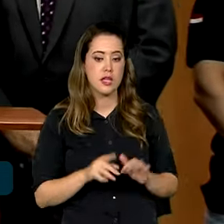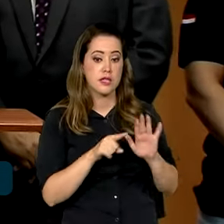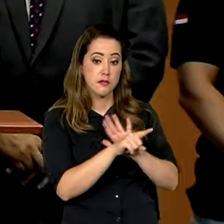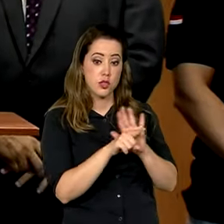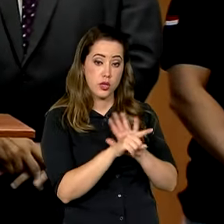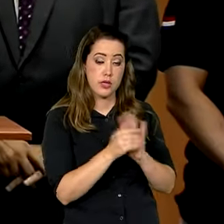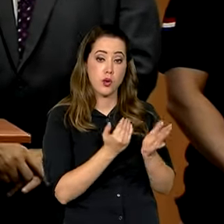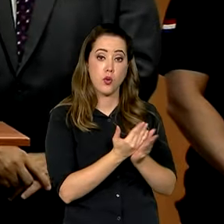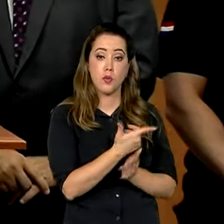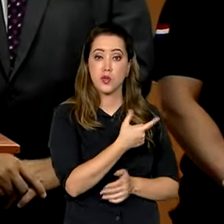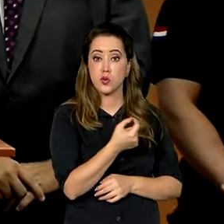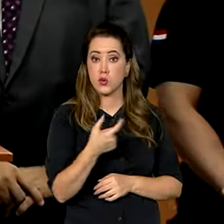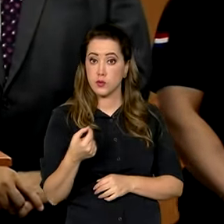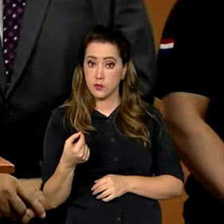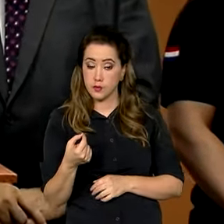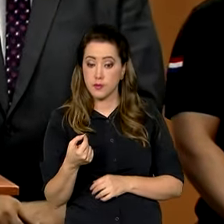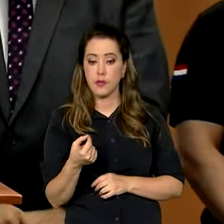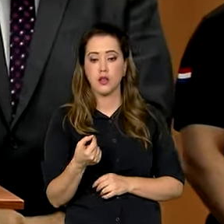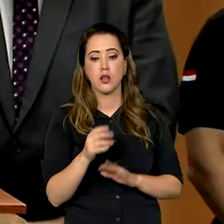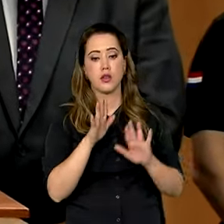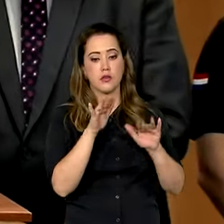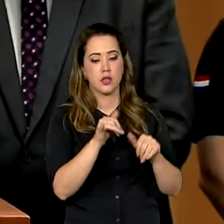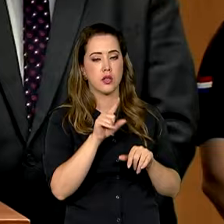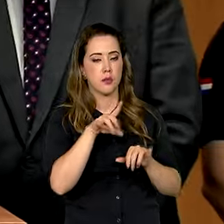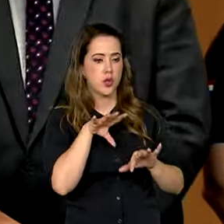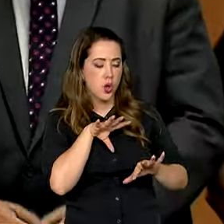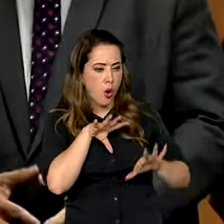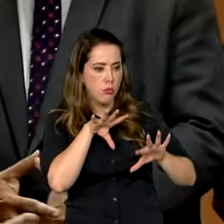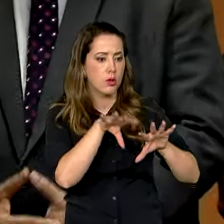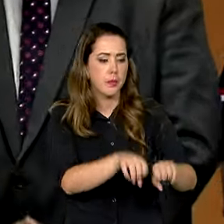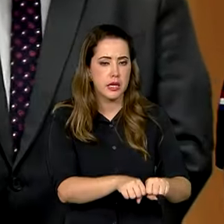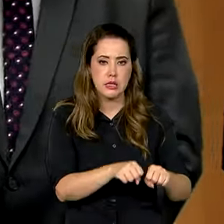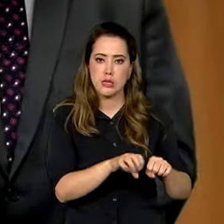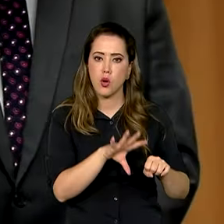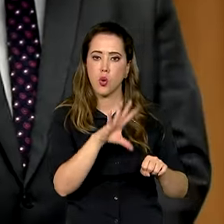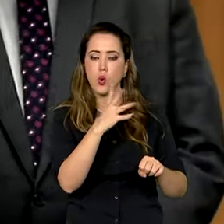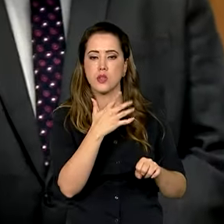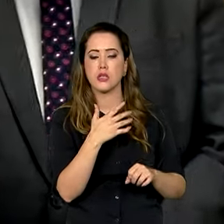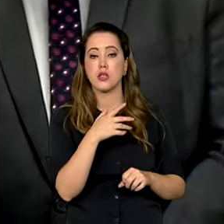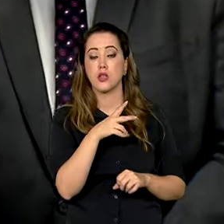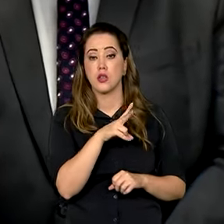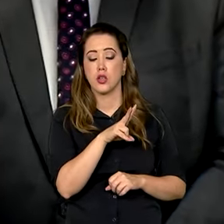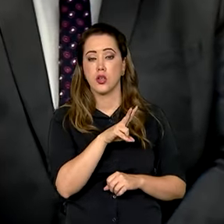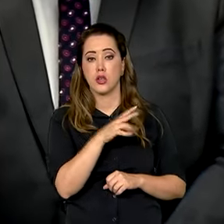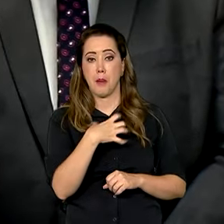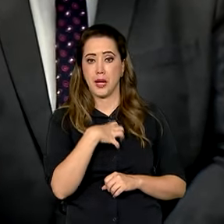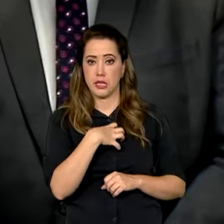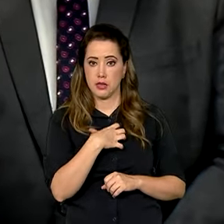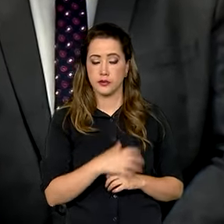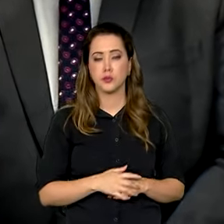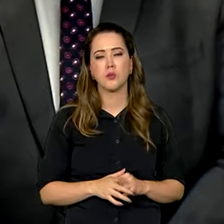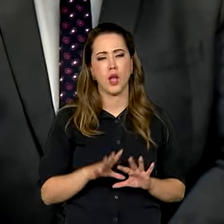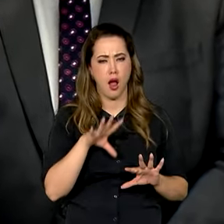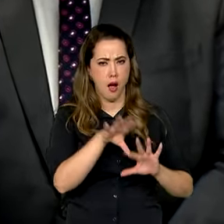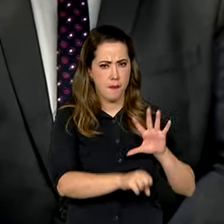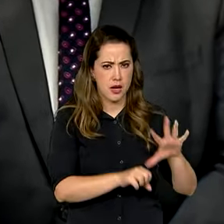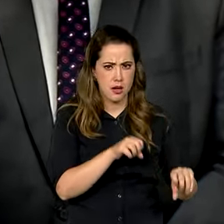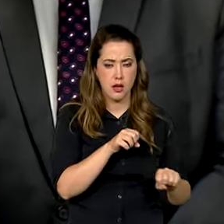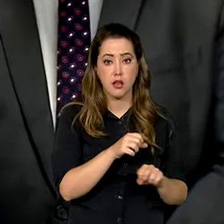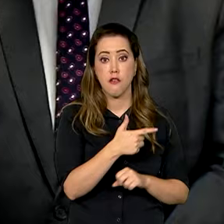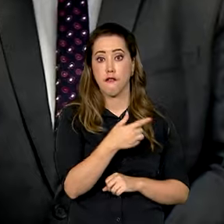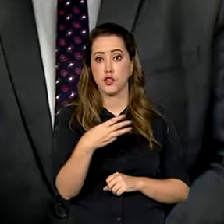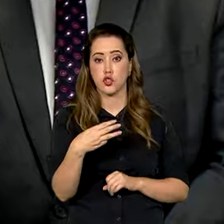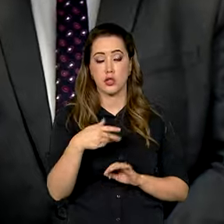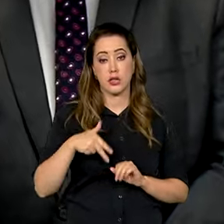2020 no final de 2020 a partir de uma apreensão que a gente teve em Vitória da Conquista foram a época apreendidas 23